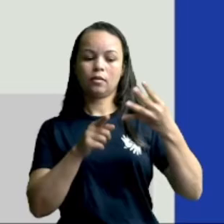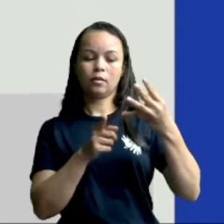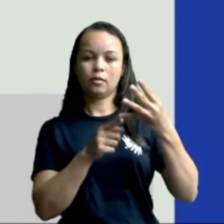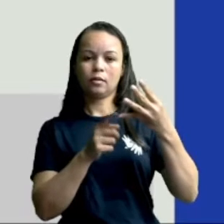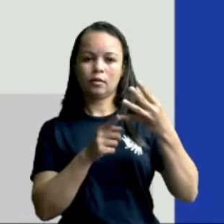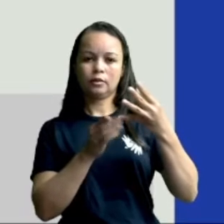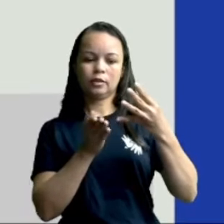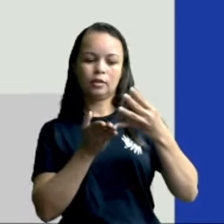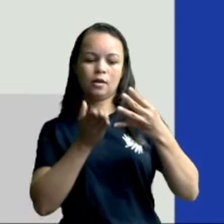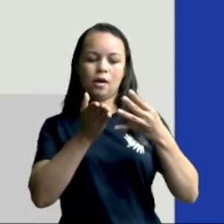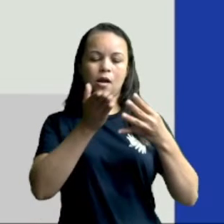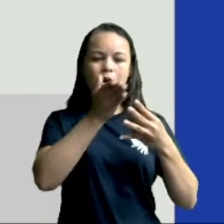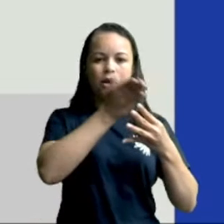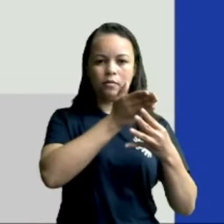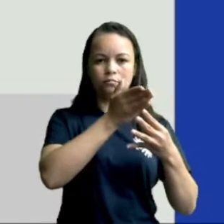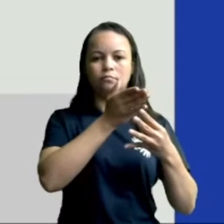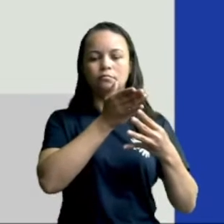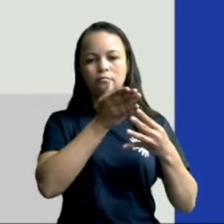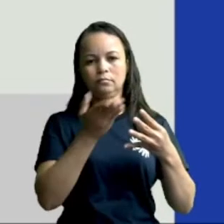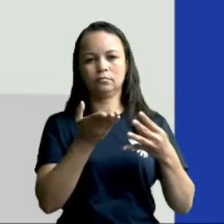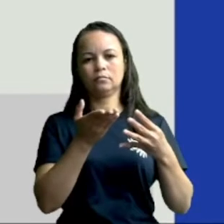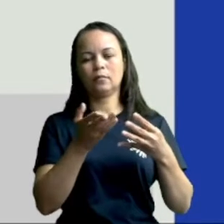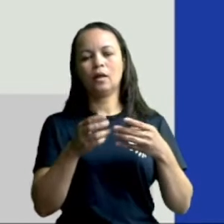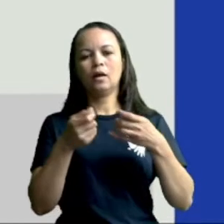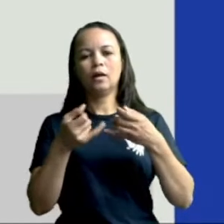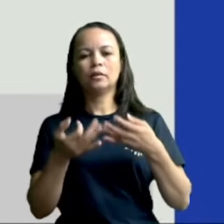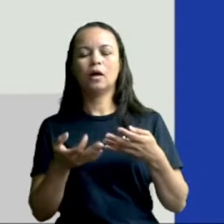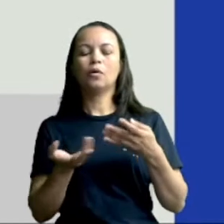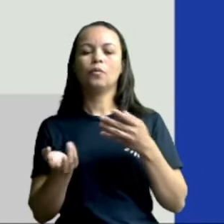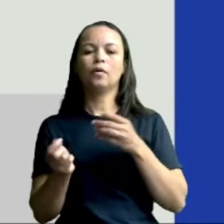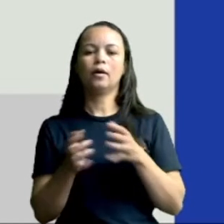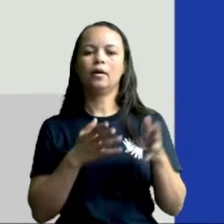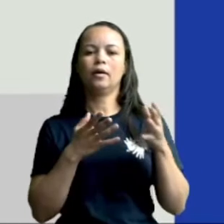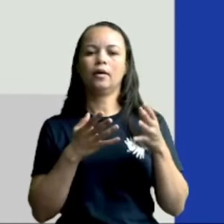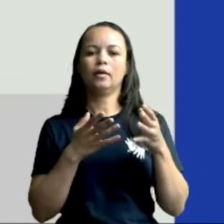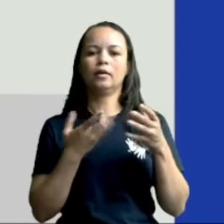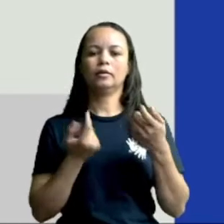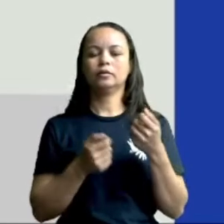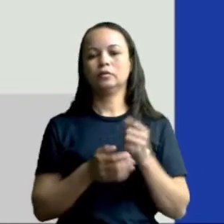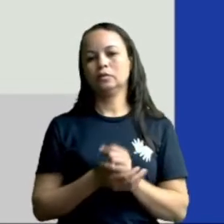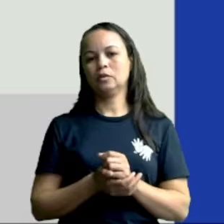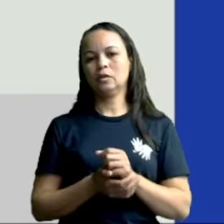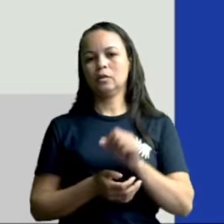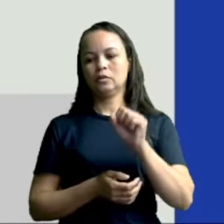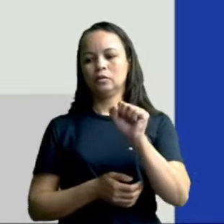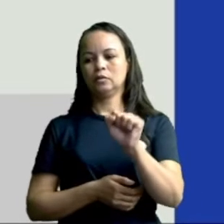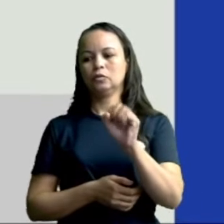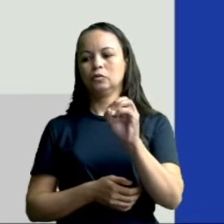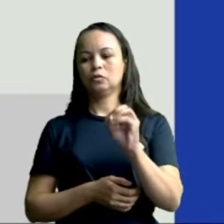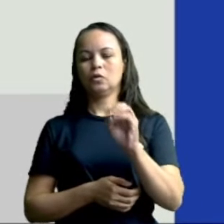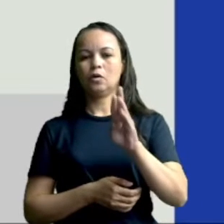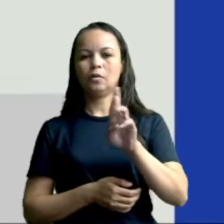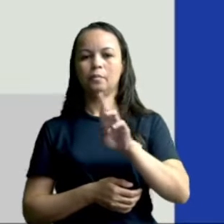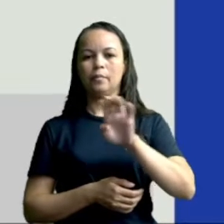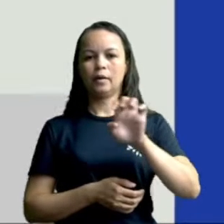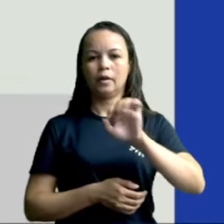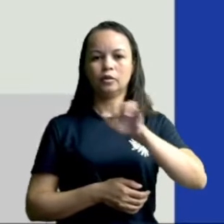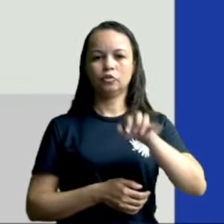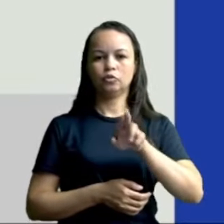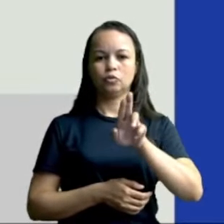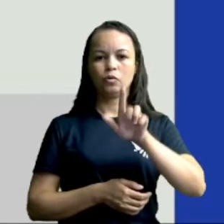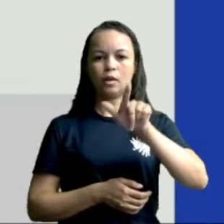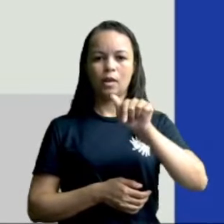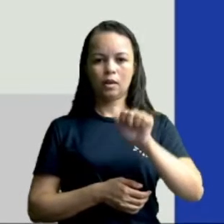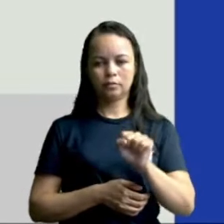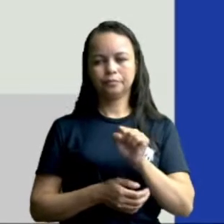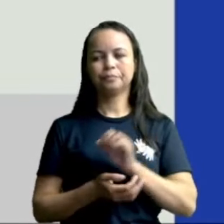para frente, vamos dizer assim, então ela é chamada de sobresdrúxula, tá certo?